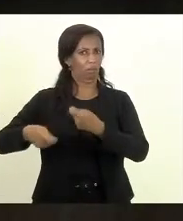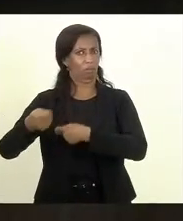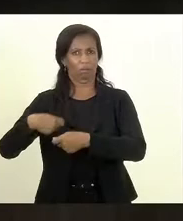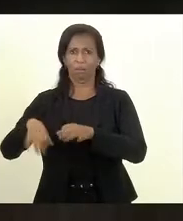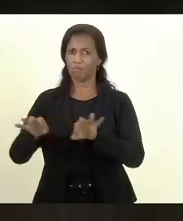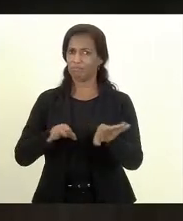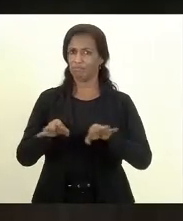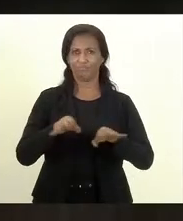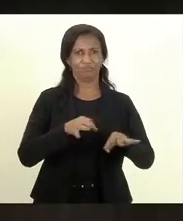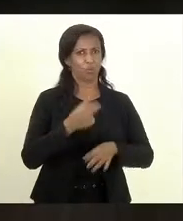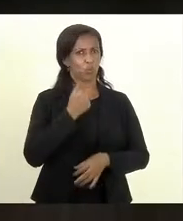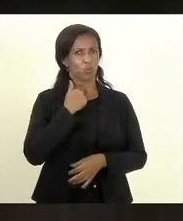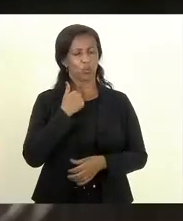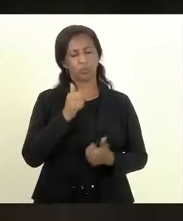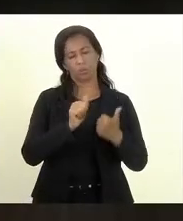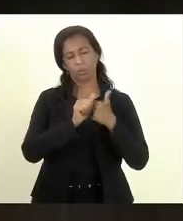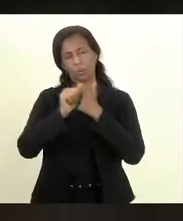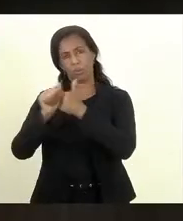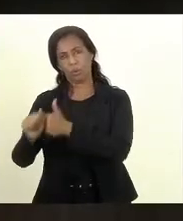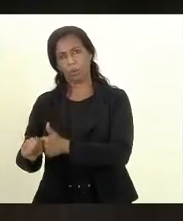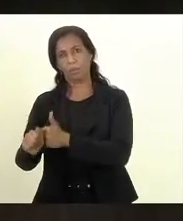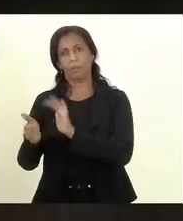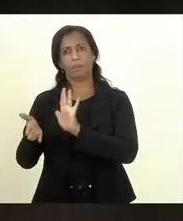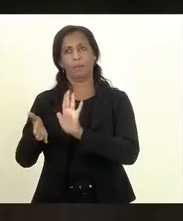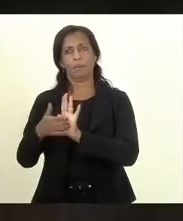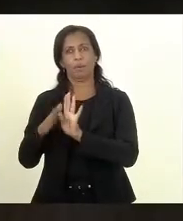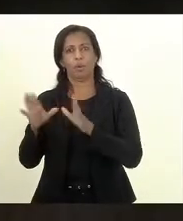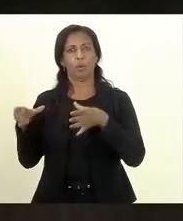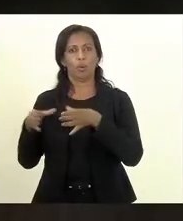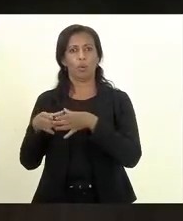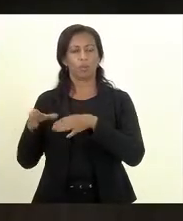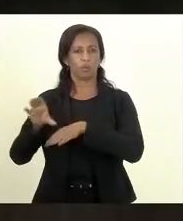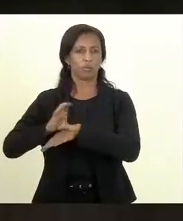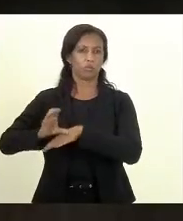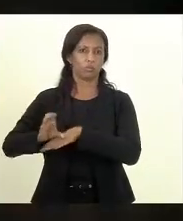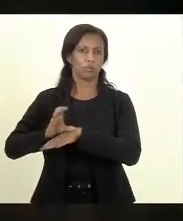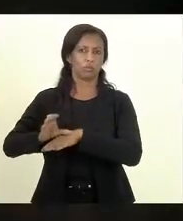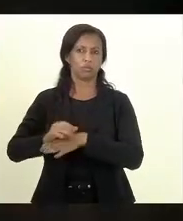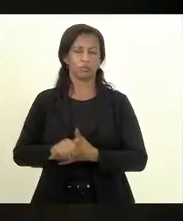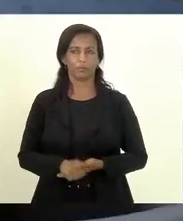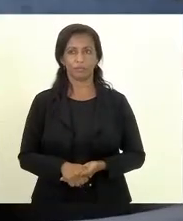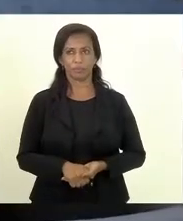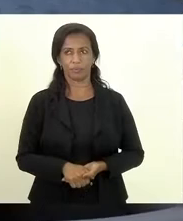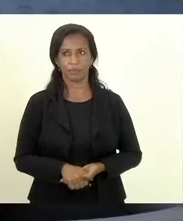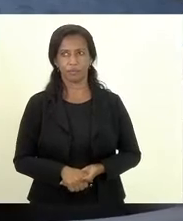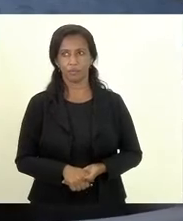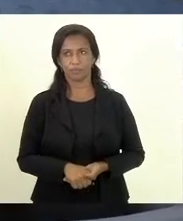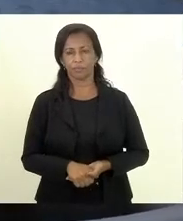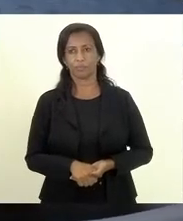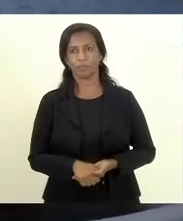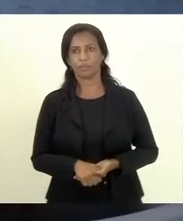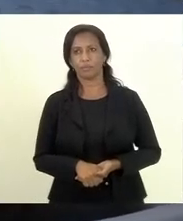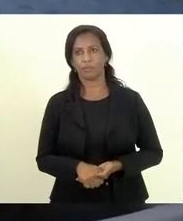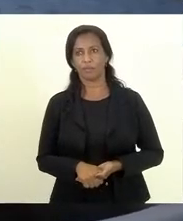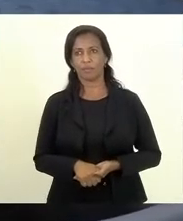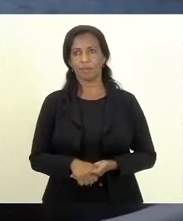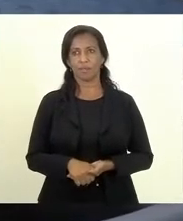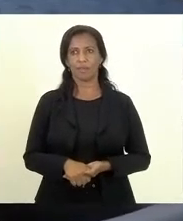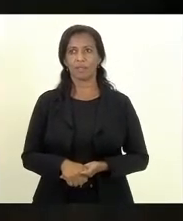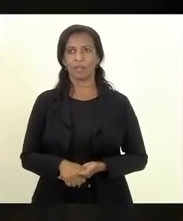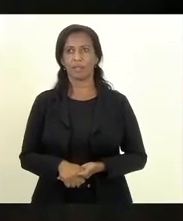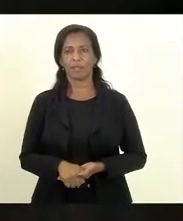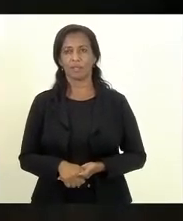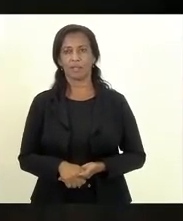forma nenhuma. Então eu acompanho o parecer da Comissão de Constituição. Senhor presidente, esse voto é inválido, senhor presidente.